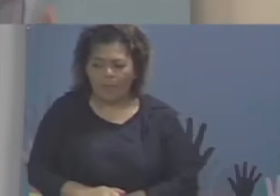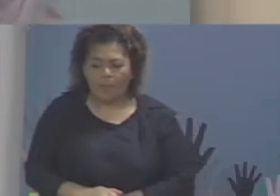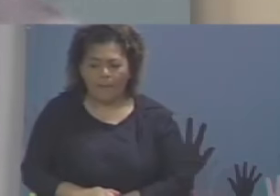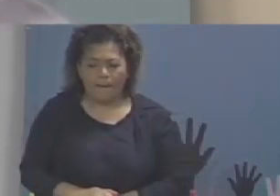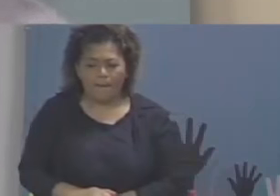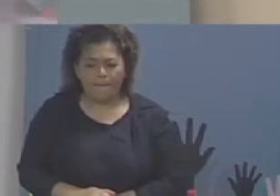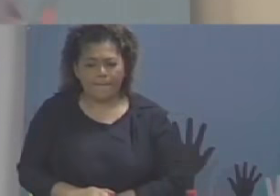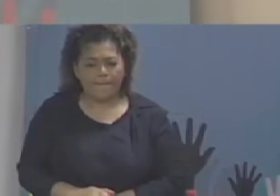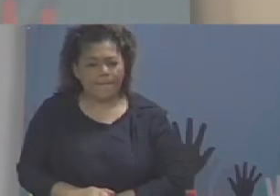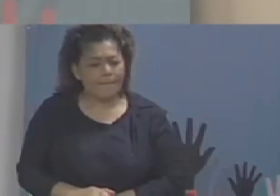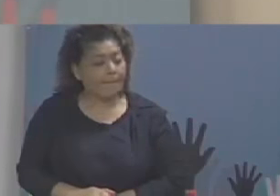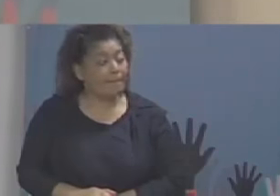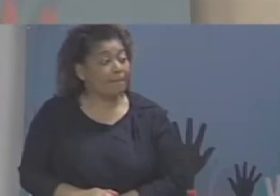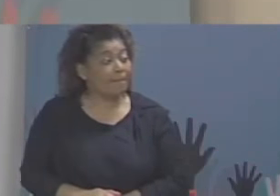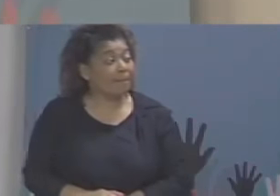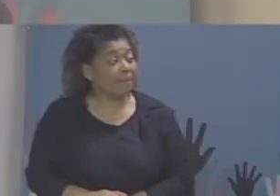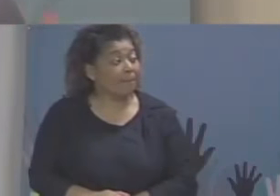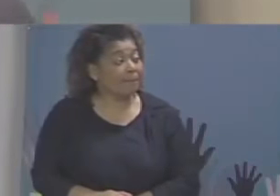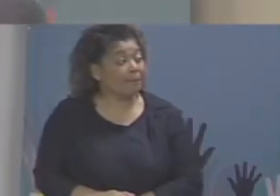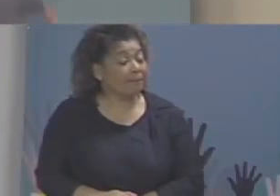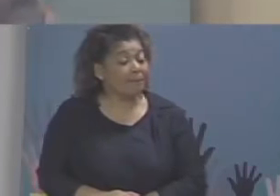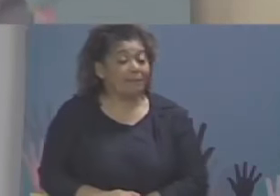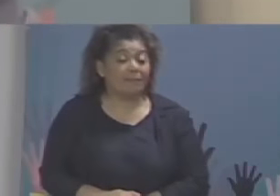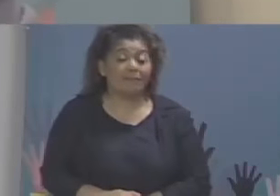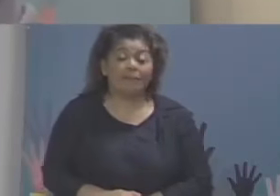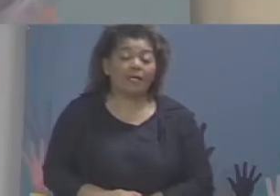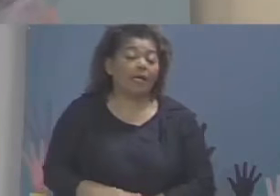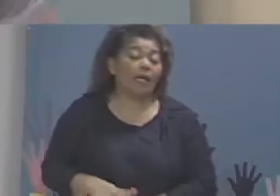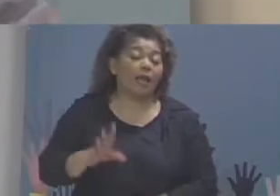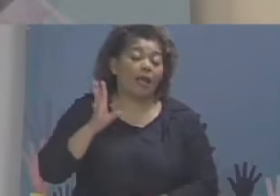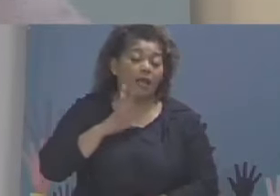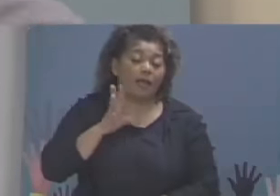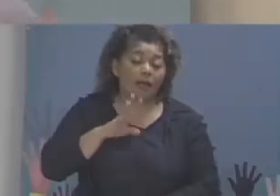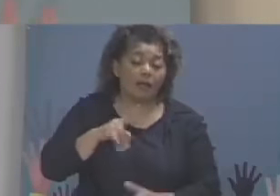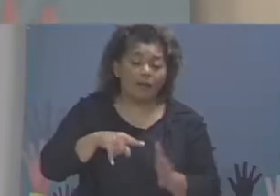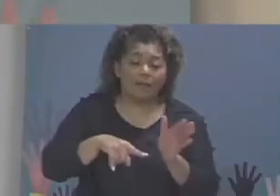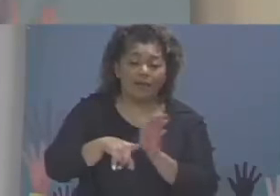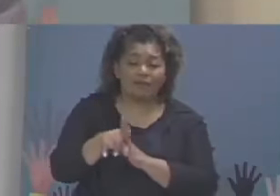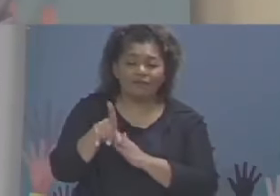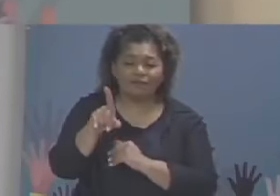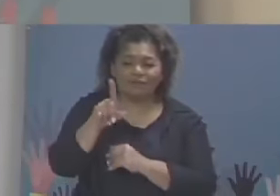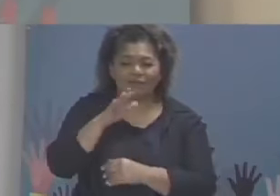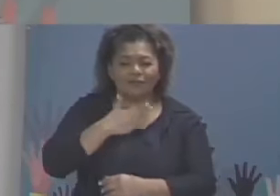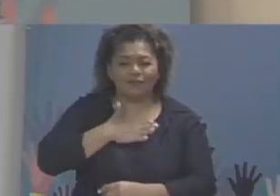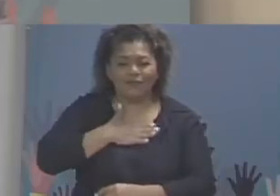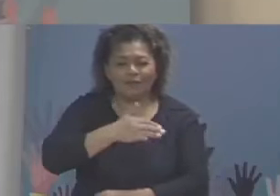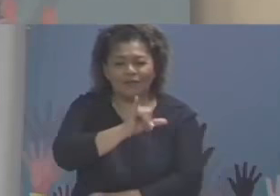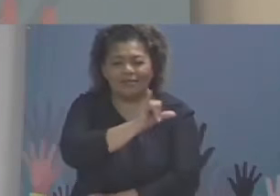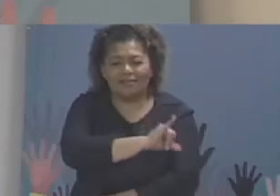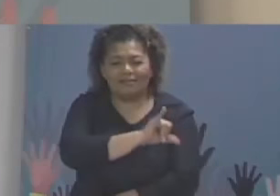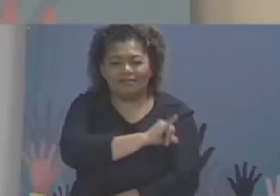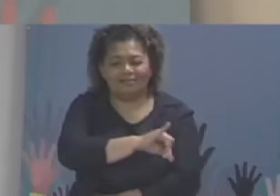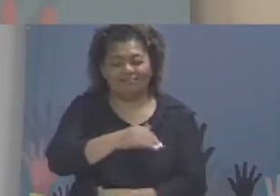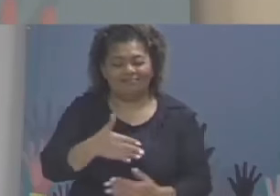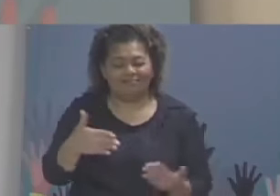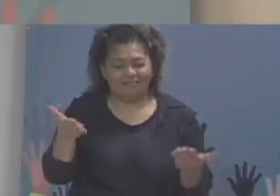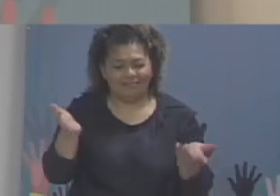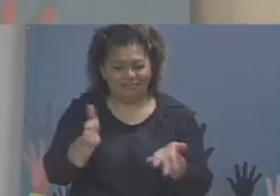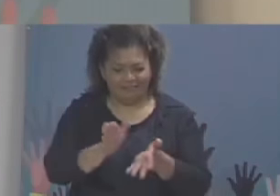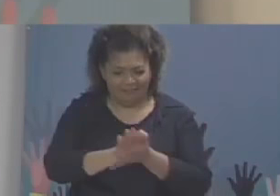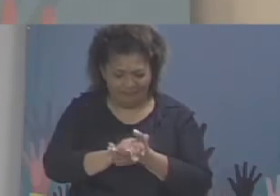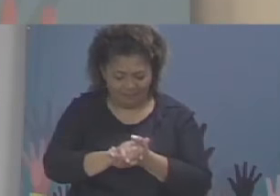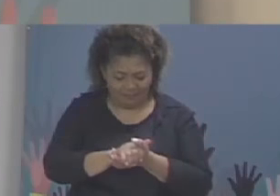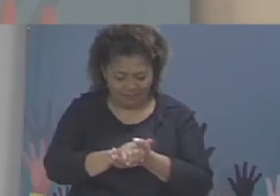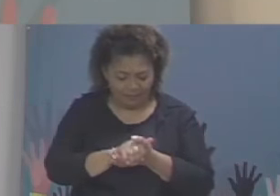30. Que delícia de pergunta, Mayara, vindo do meu estado. É o seguinte, nós temos três modos de